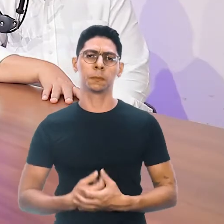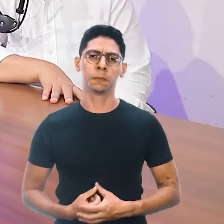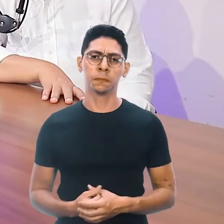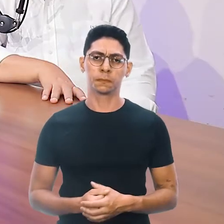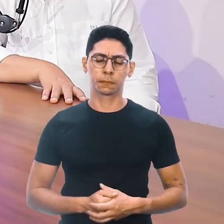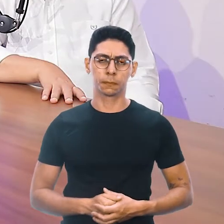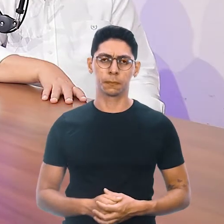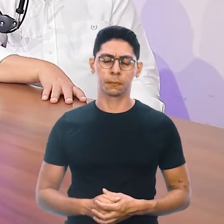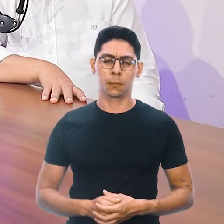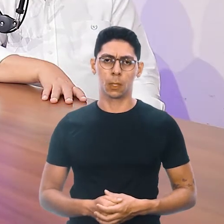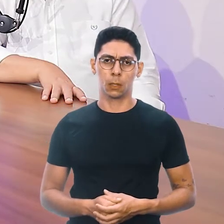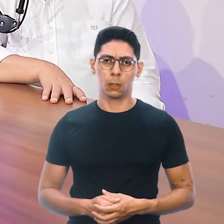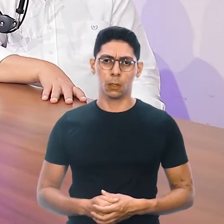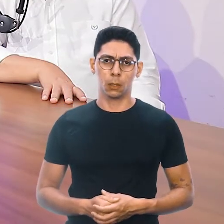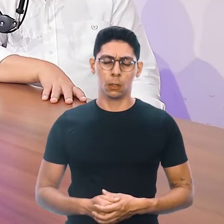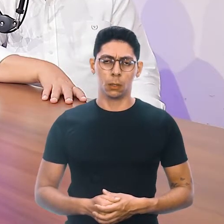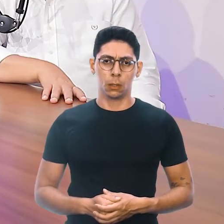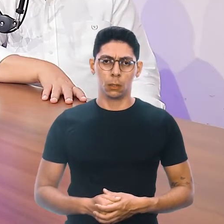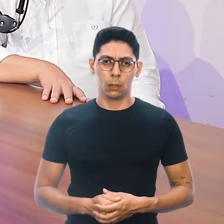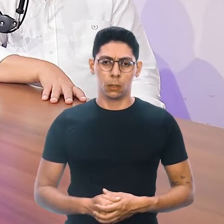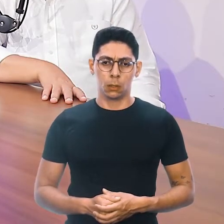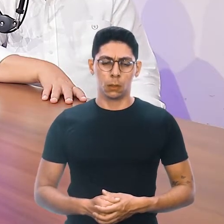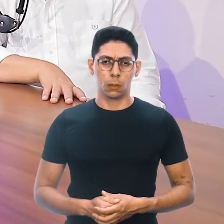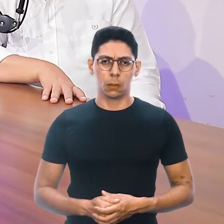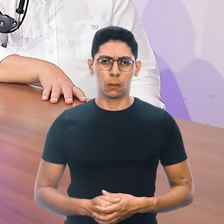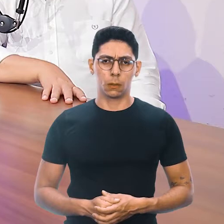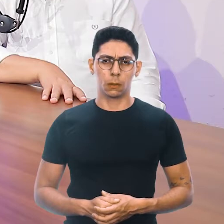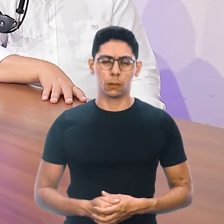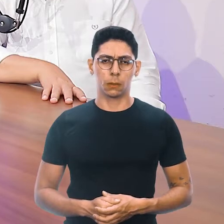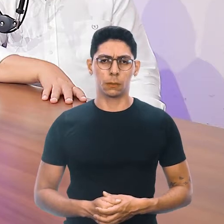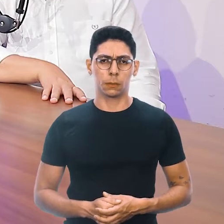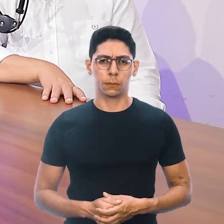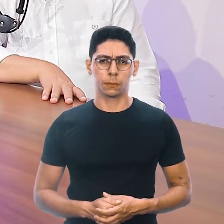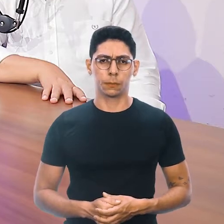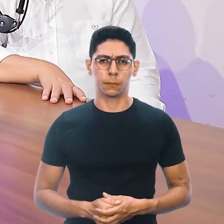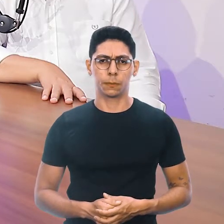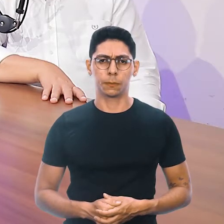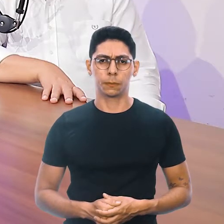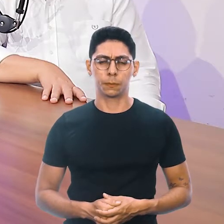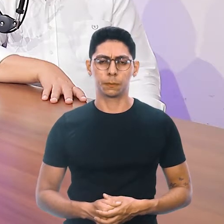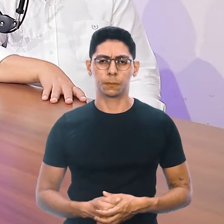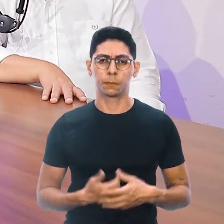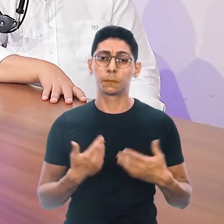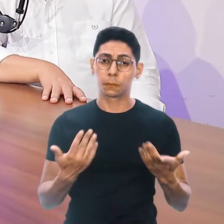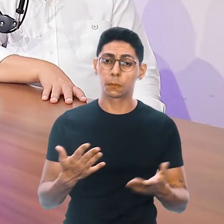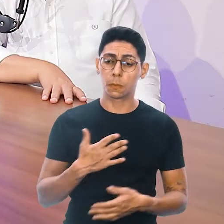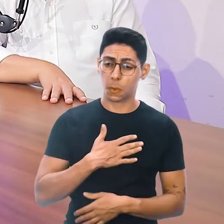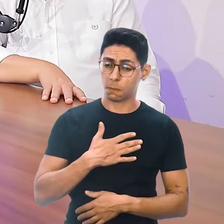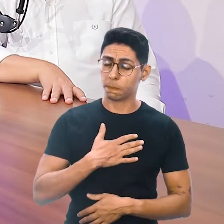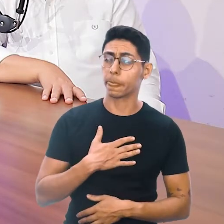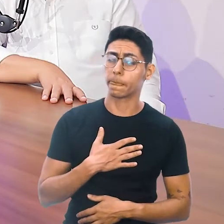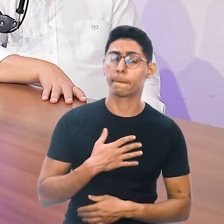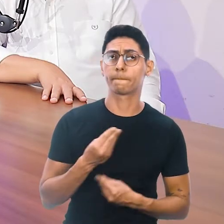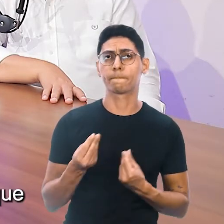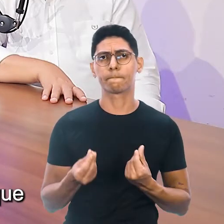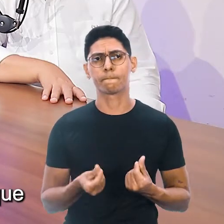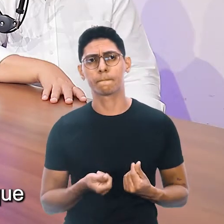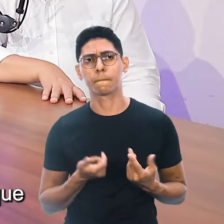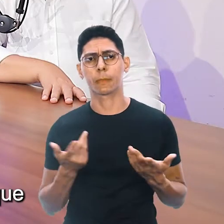Então, Antônio, eu tive uma situação de reabilitação muito